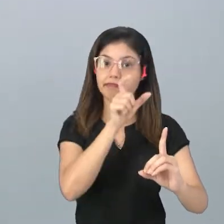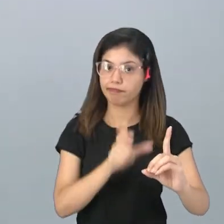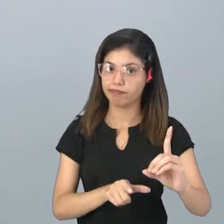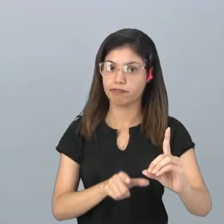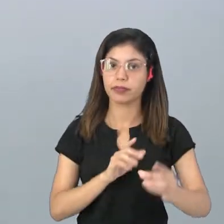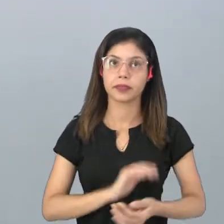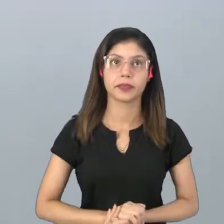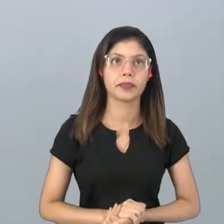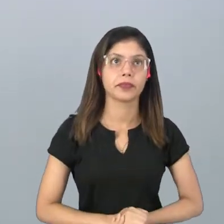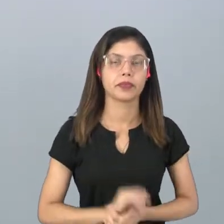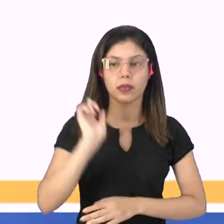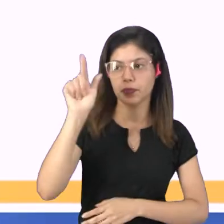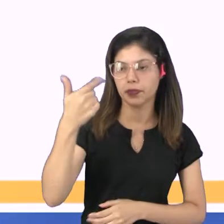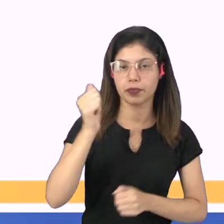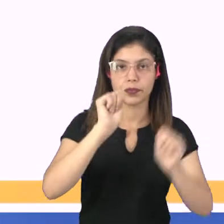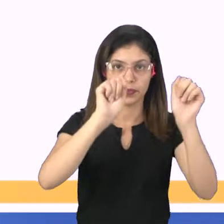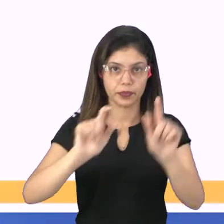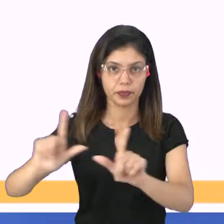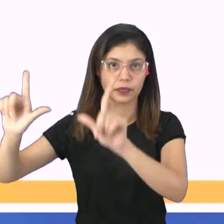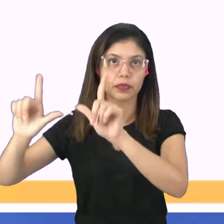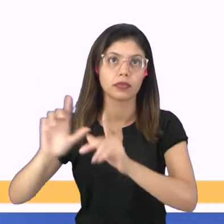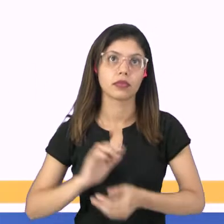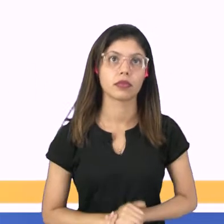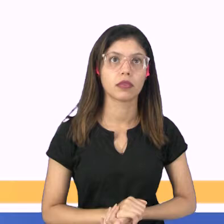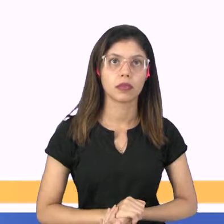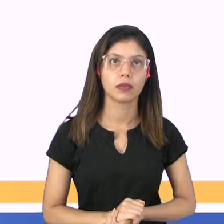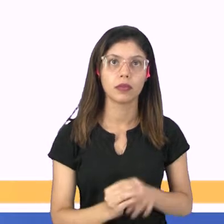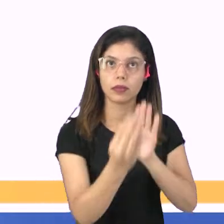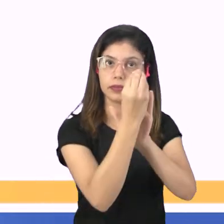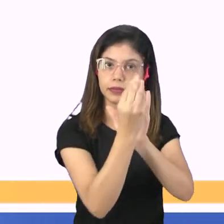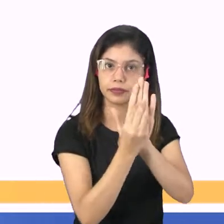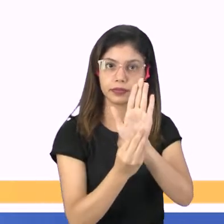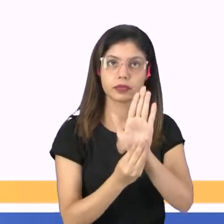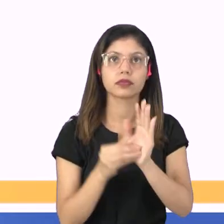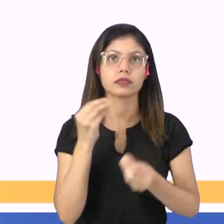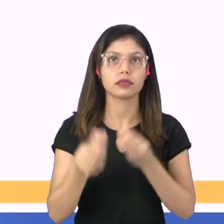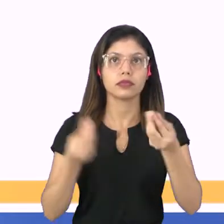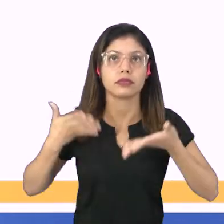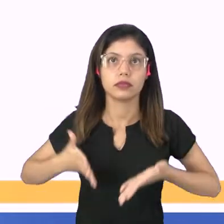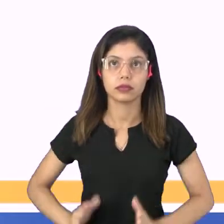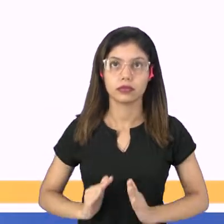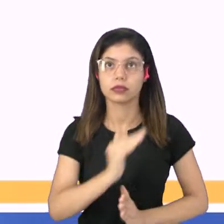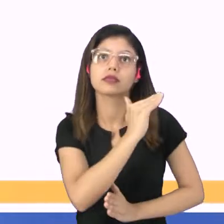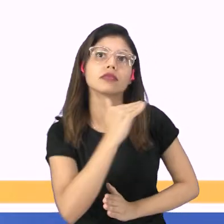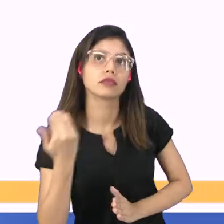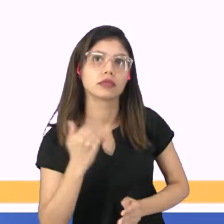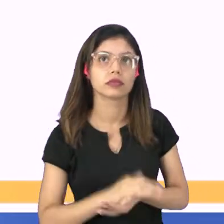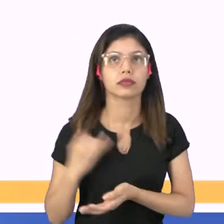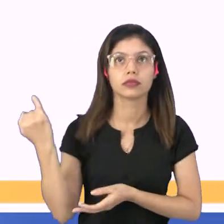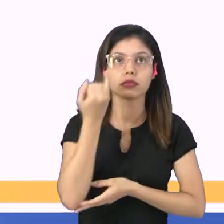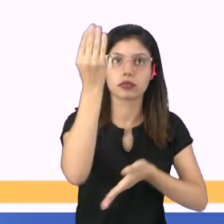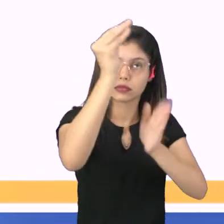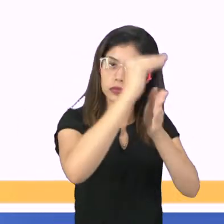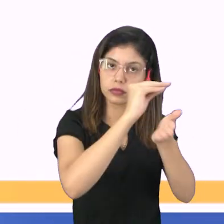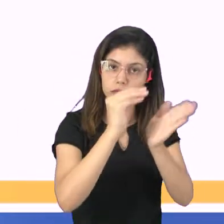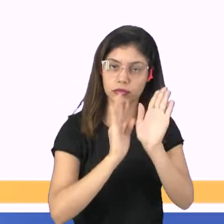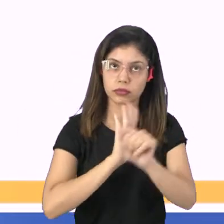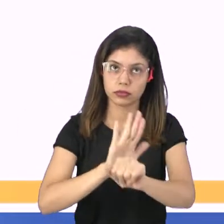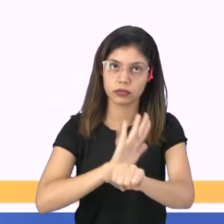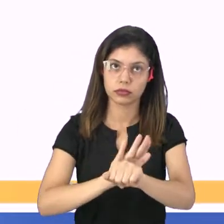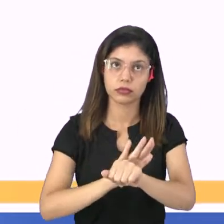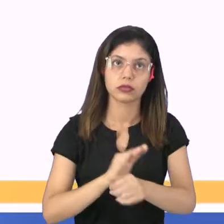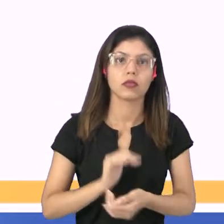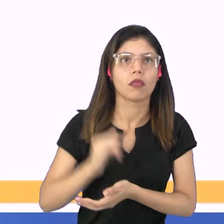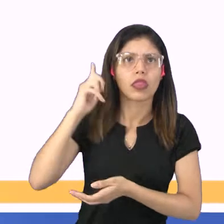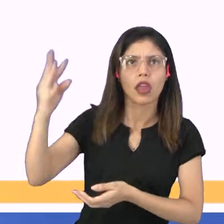lá para a próxima telinha. Biografia. Então, dados com data de nascimento,